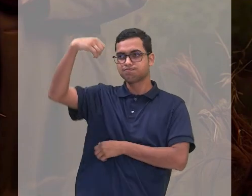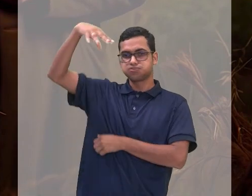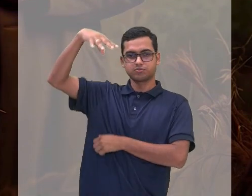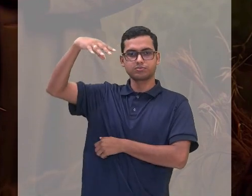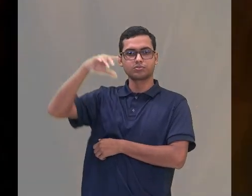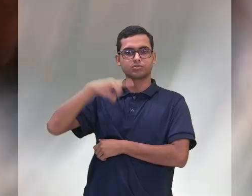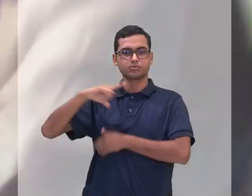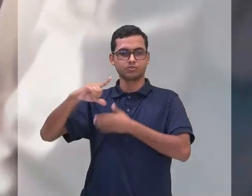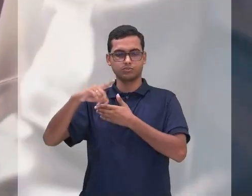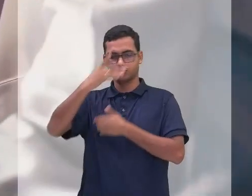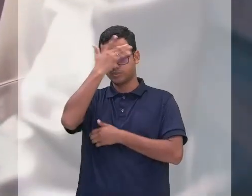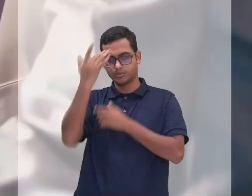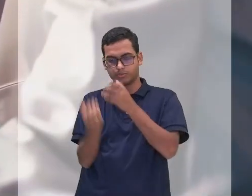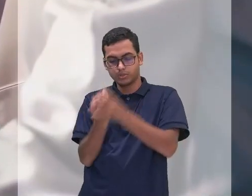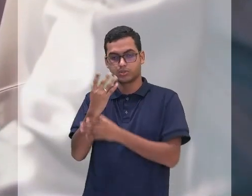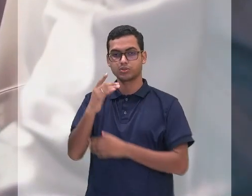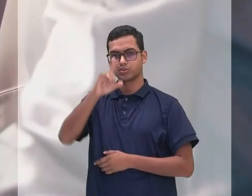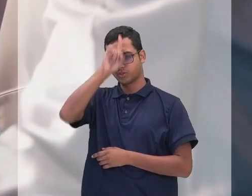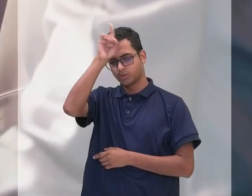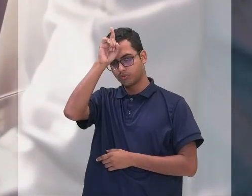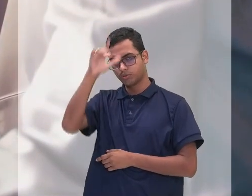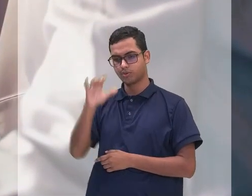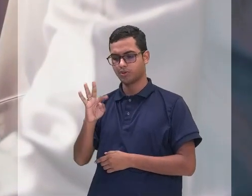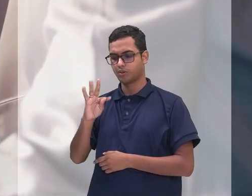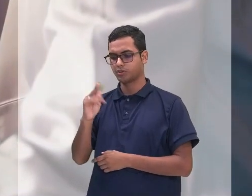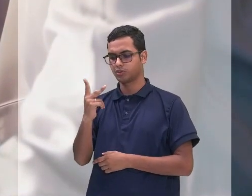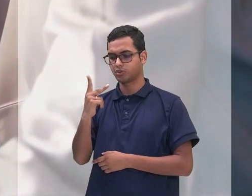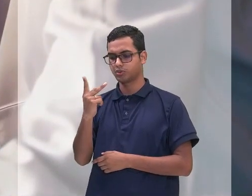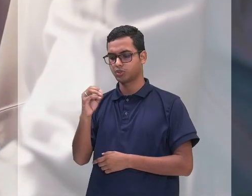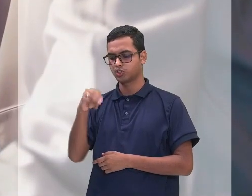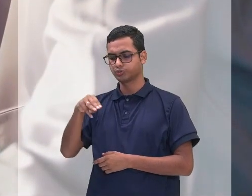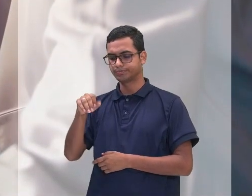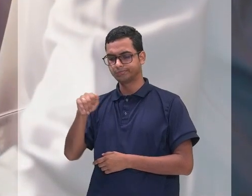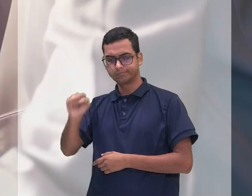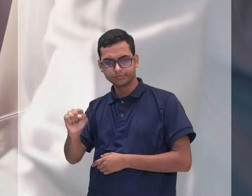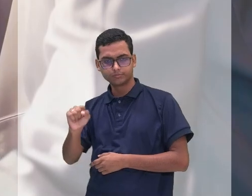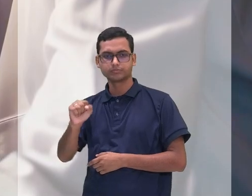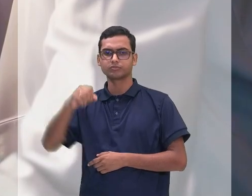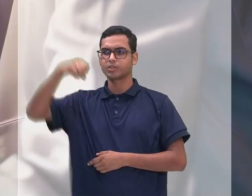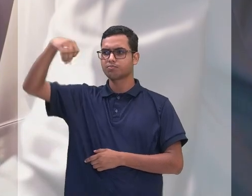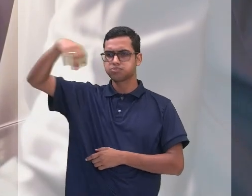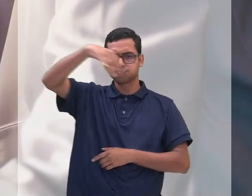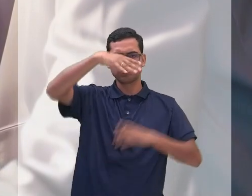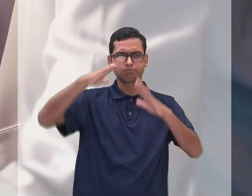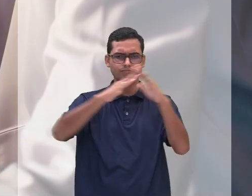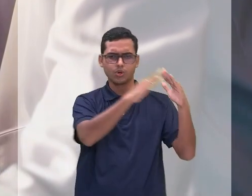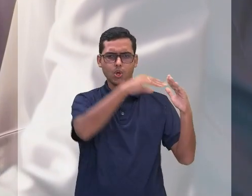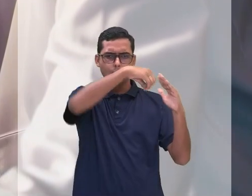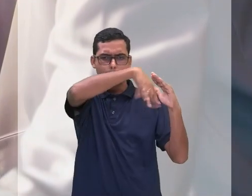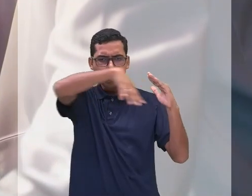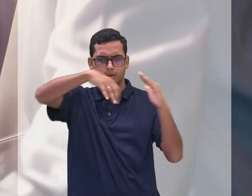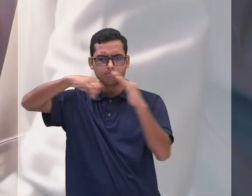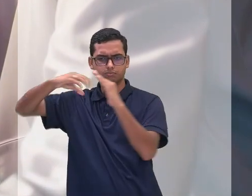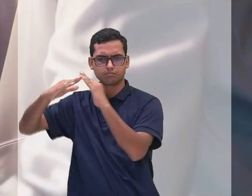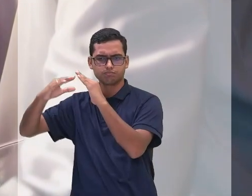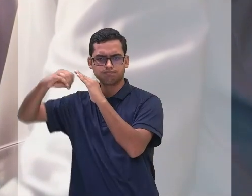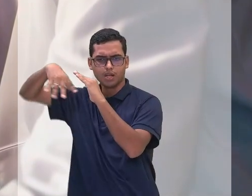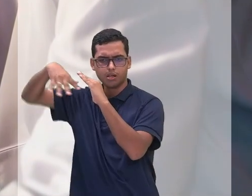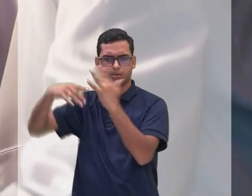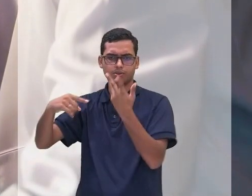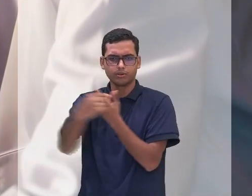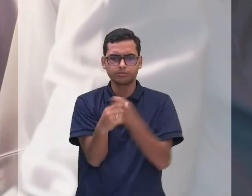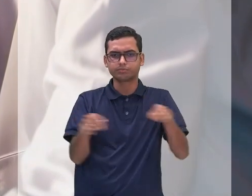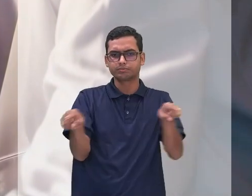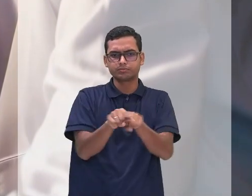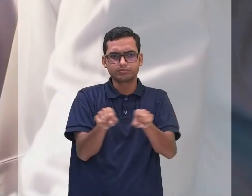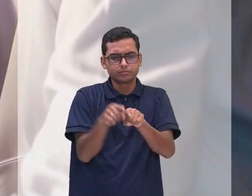e cidades. A biotecnologia, a mais recente fronteira da descoberta humana, manipula o DNA para criar